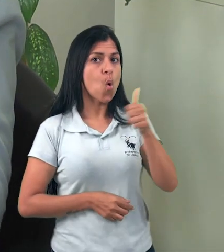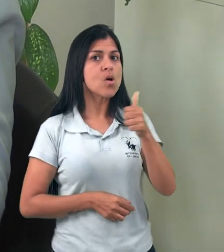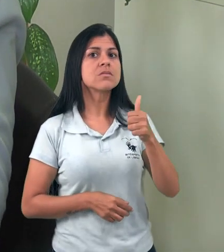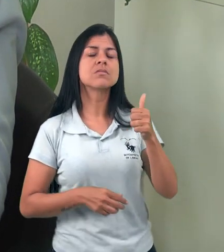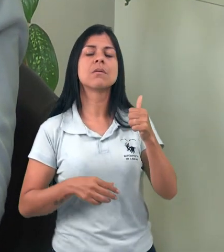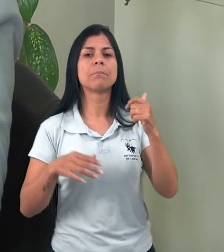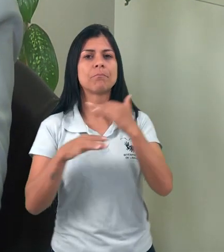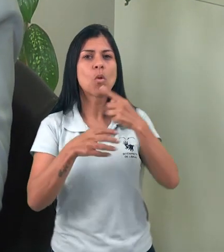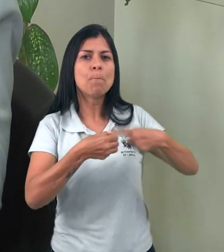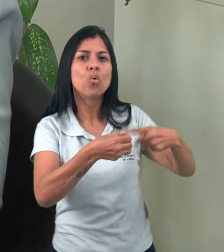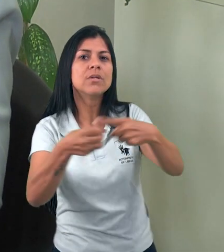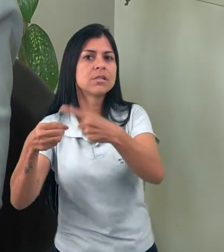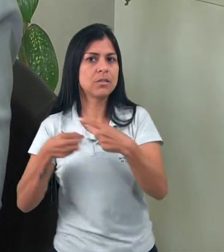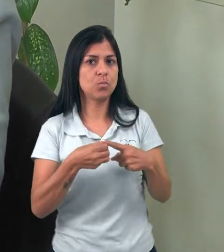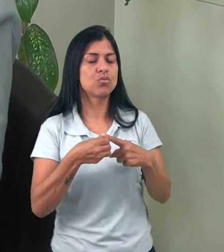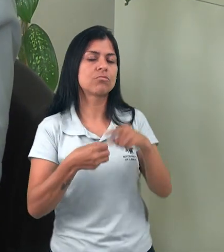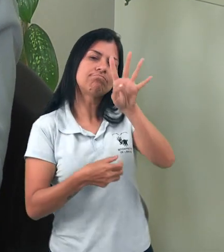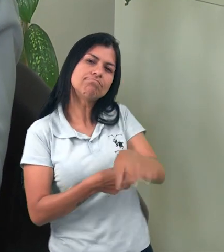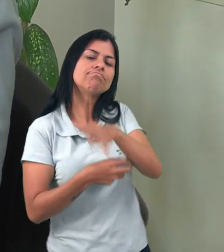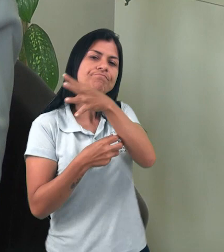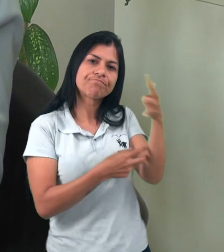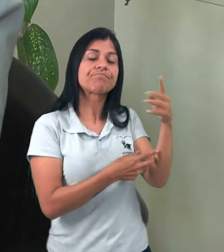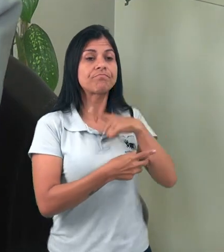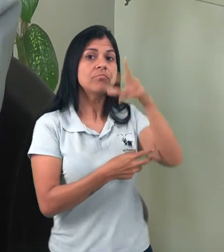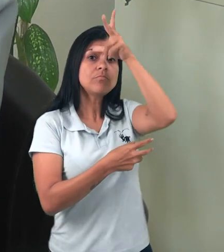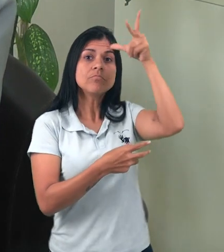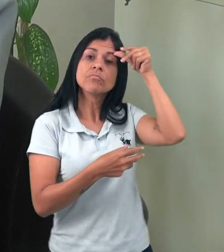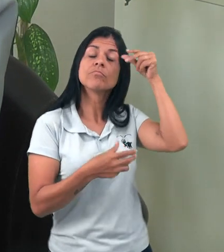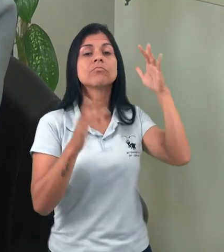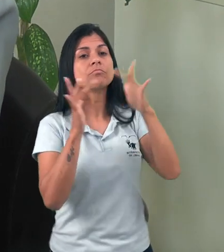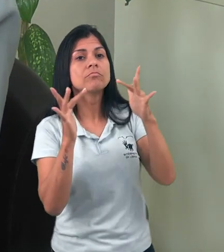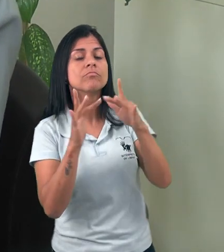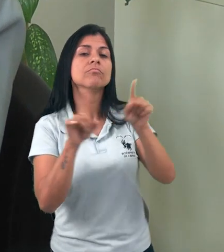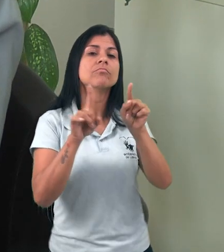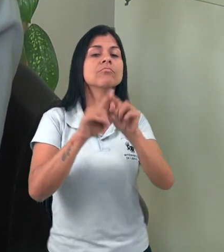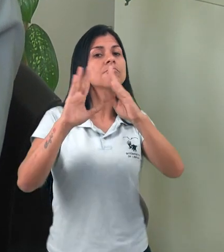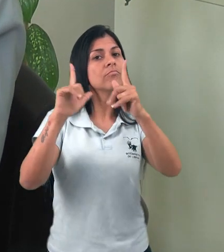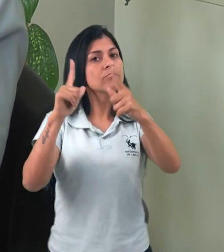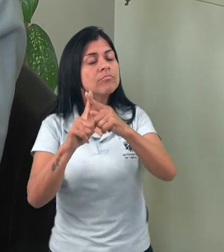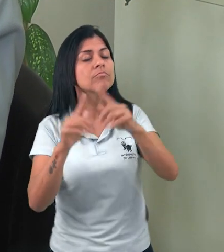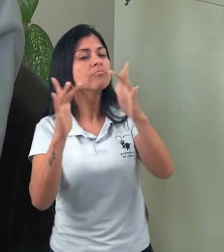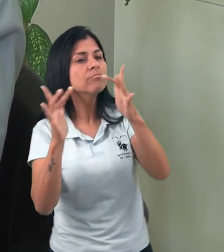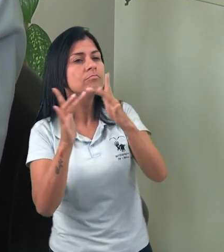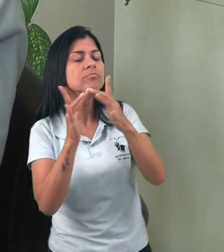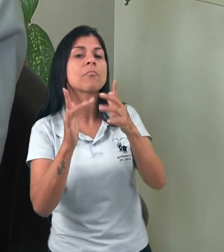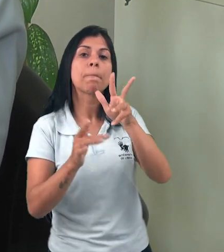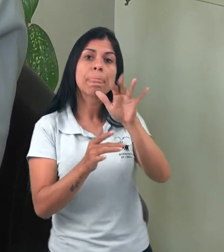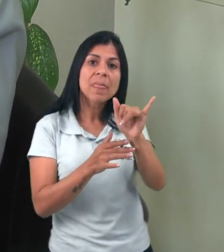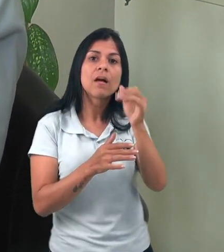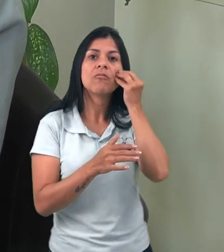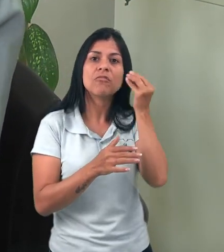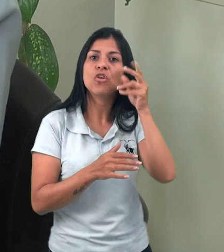ano. E, no geral, é definido esse calendário com a equipe, com as prefeituras, com a igreja e com a